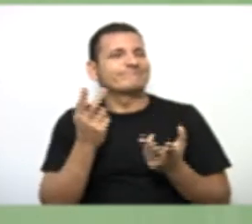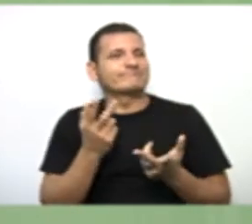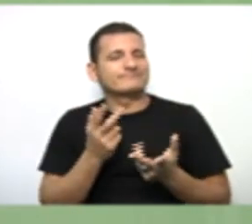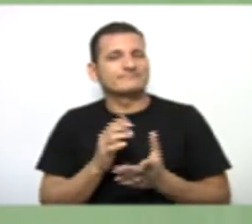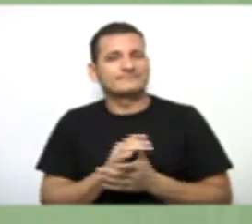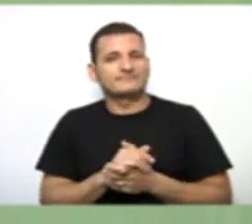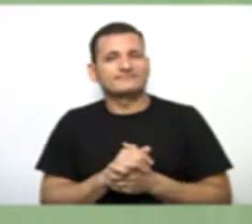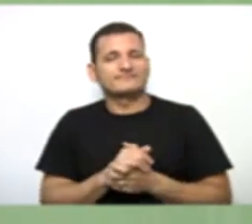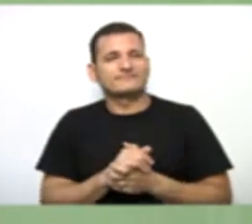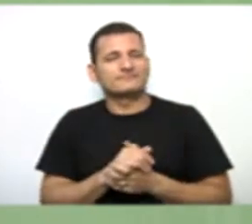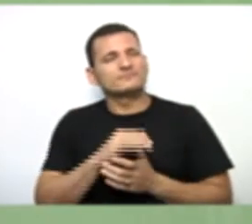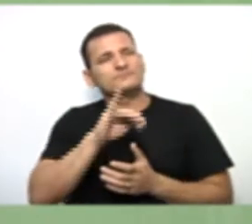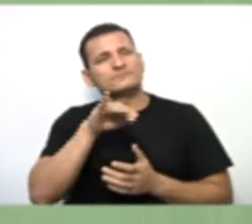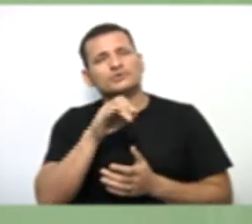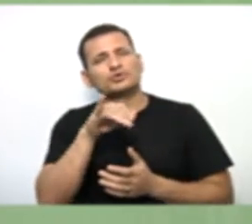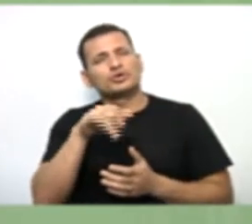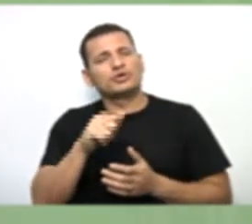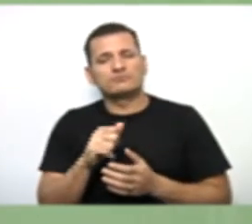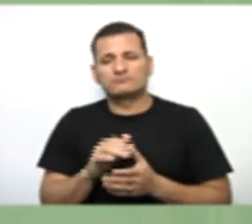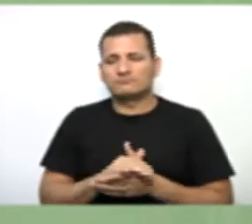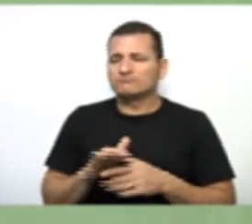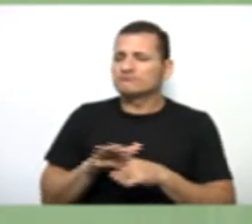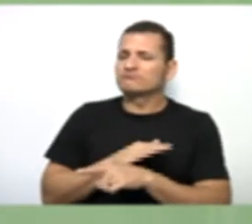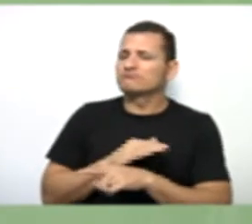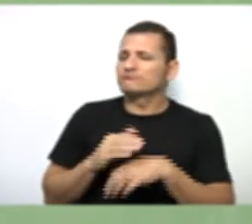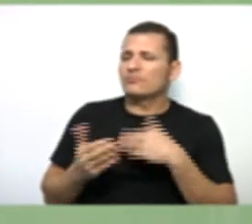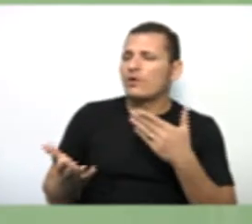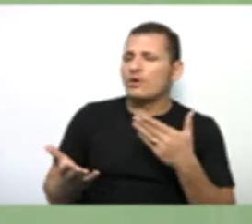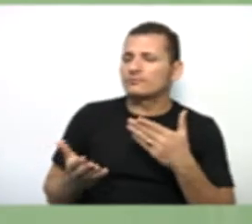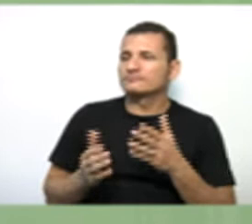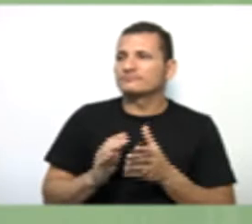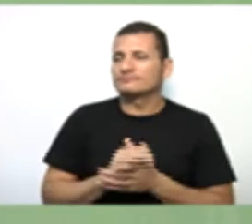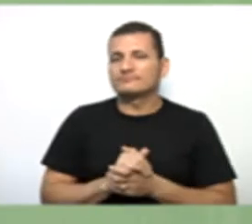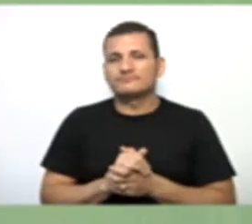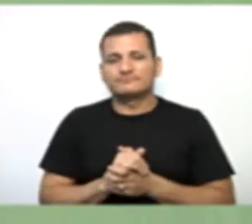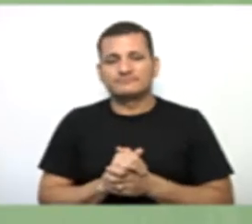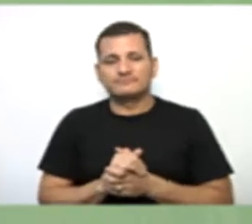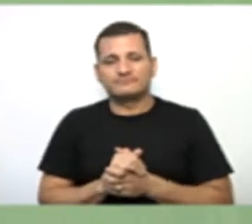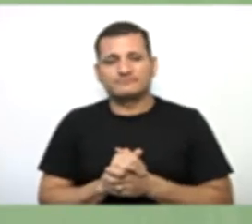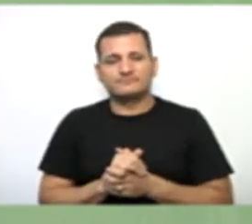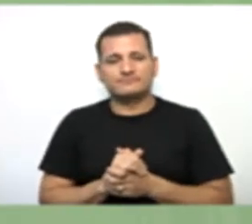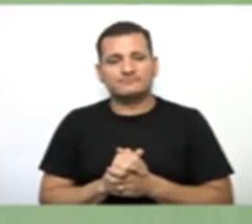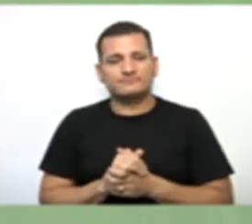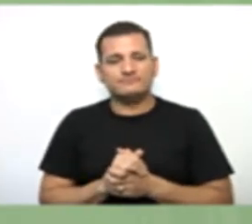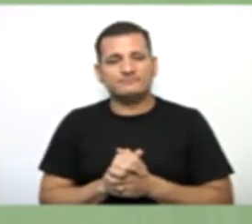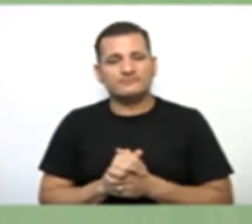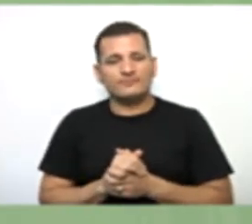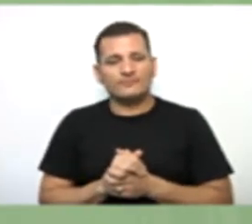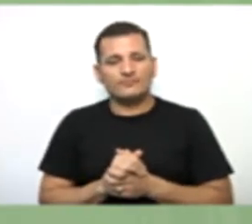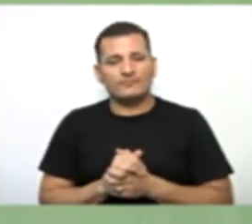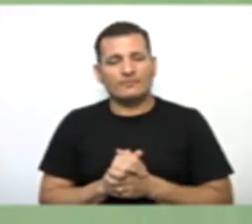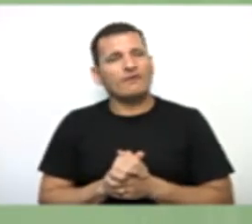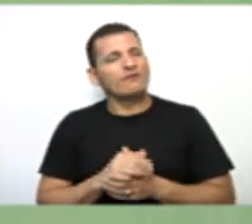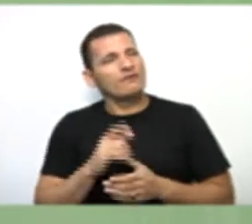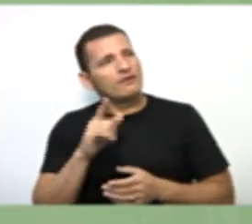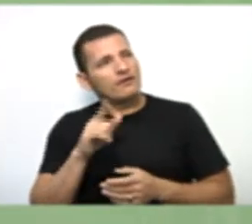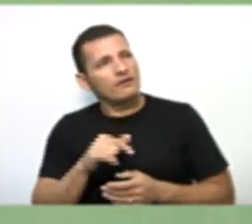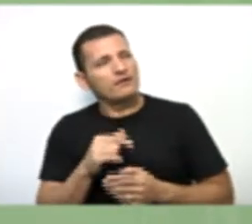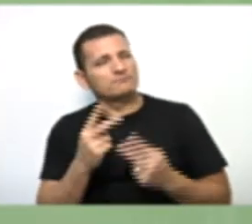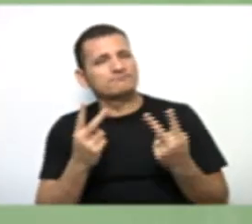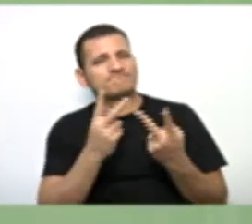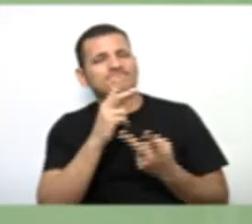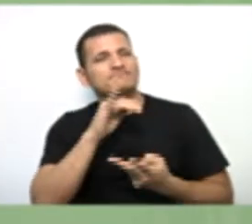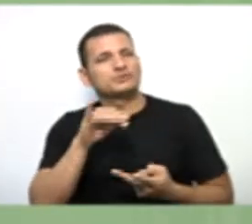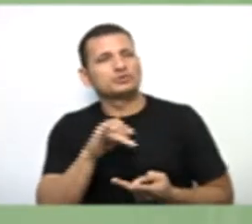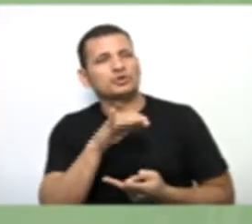joias. Que joia rara é essa? Perguntou o viajante. Bem, era uma joia como não